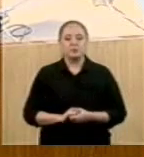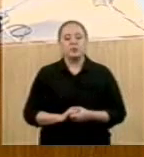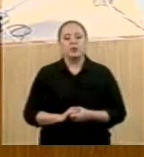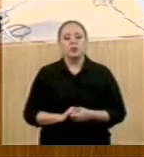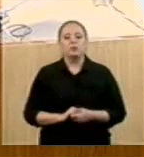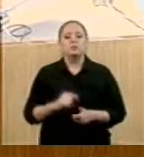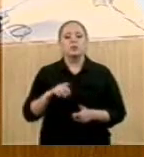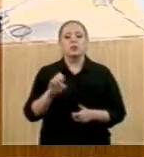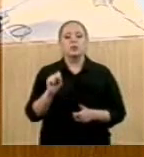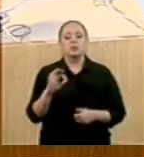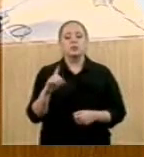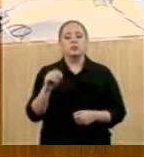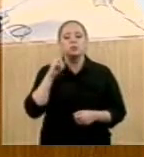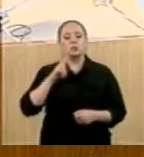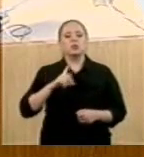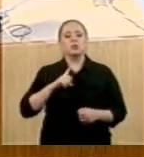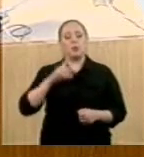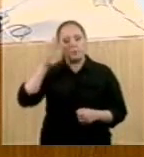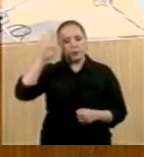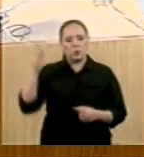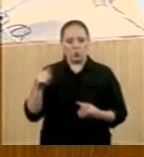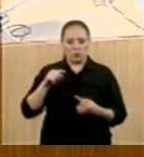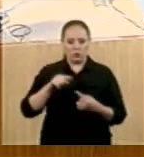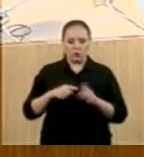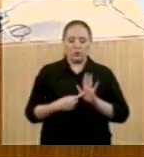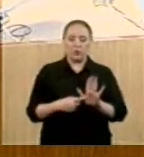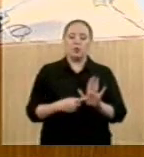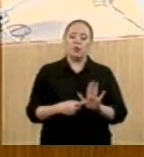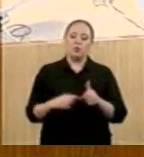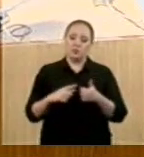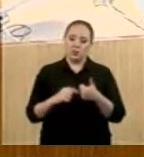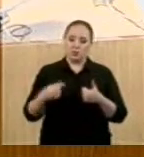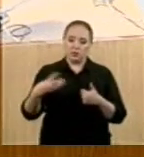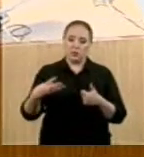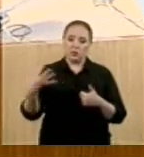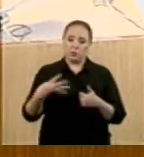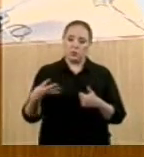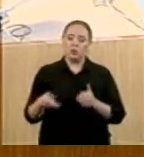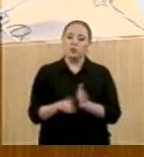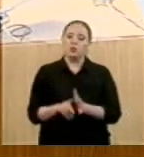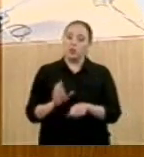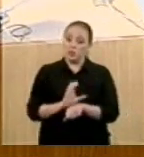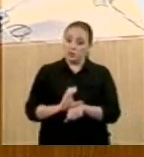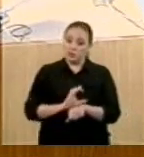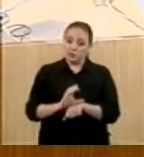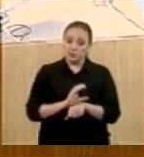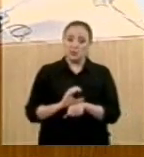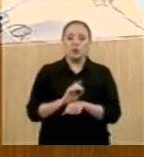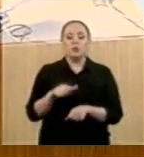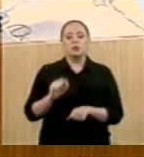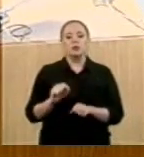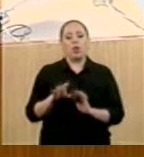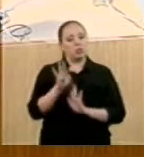dotado de princípios e objetivos estampados nos artigos 3º e 4º da Constituição, que é